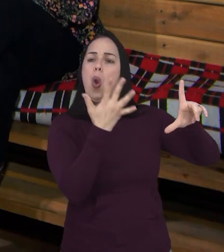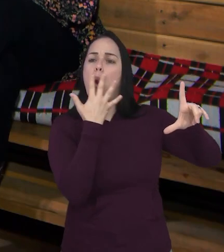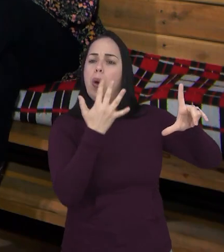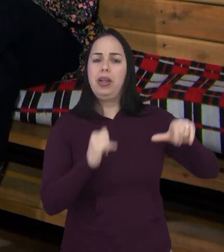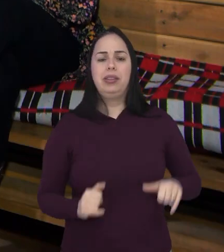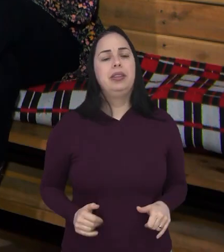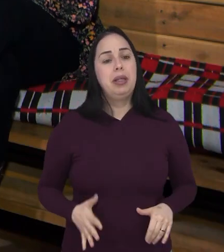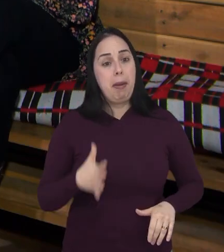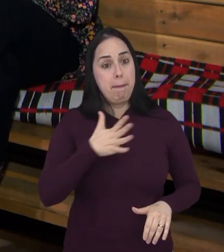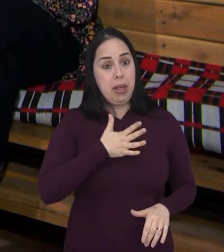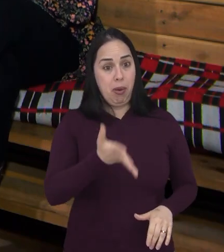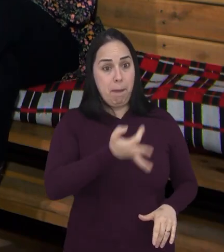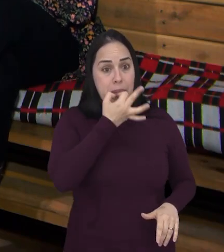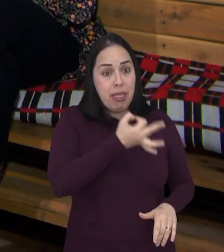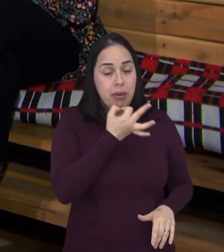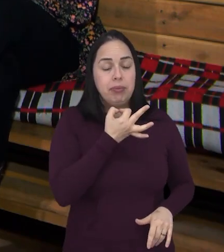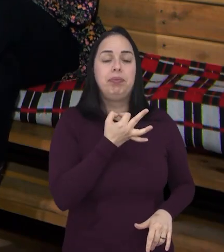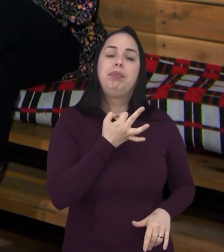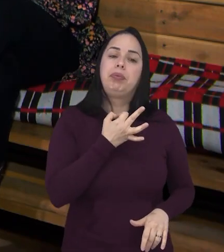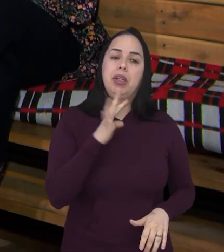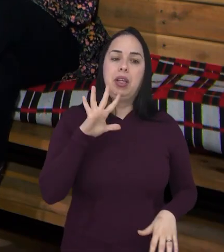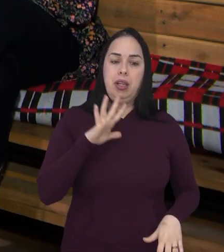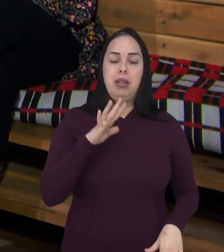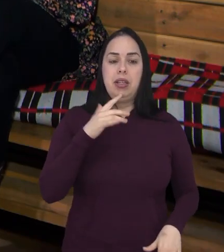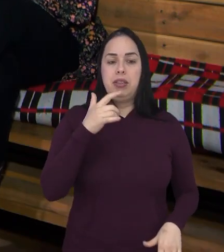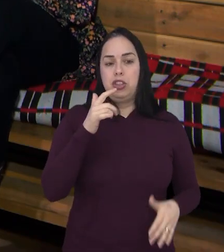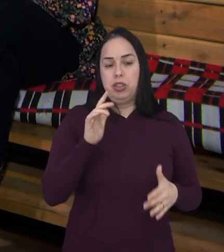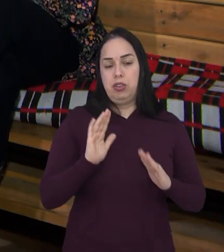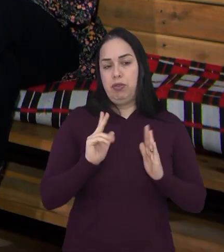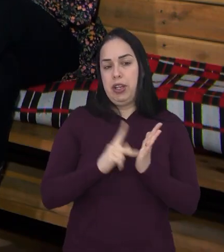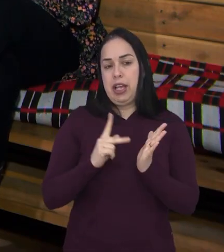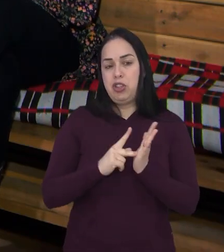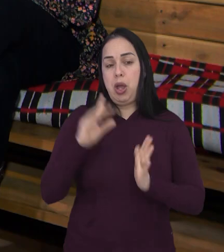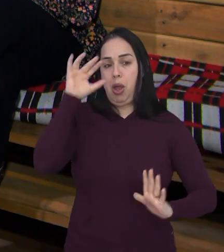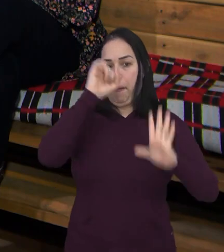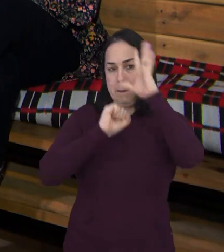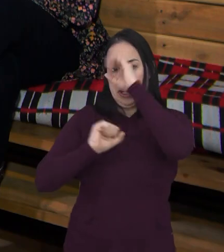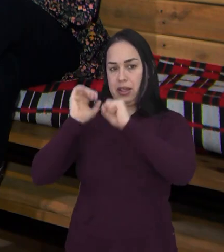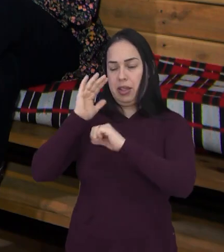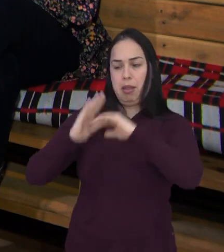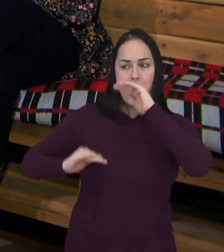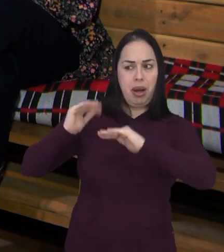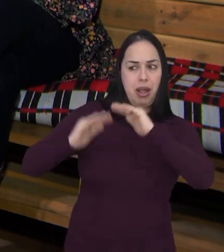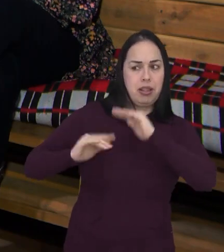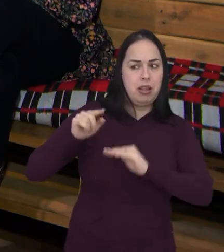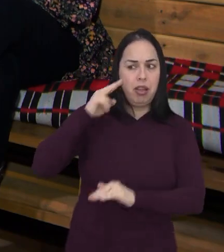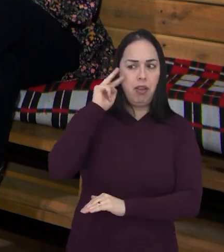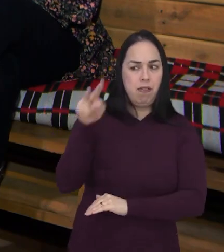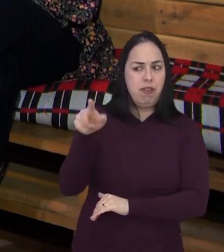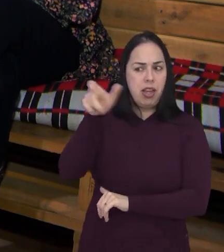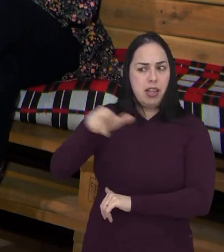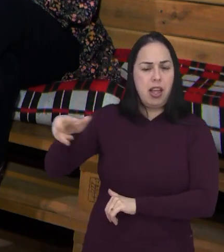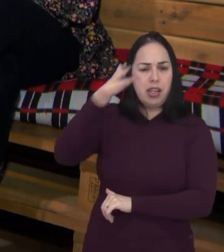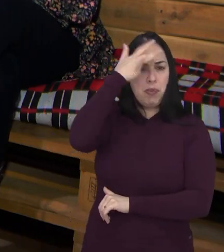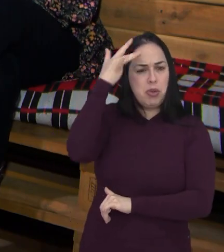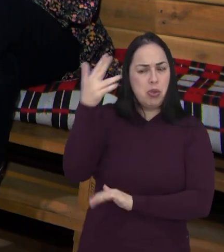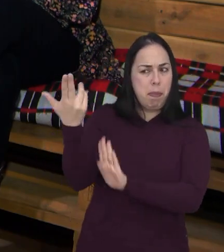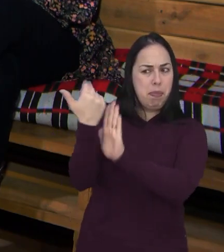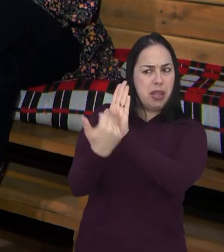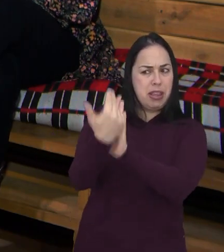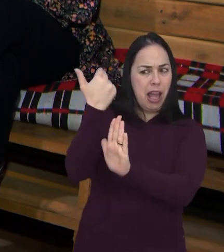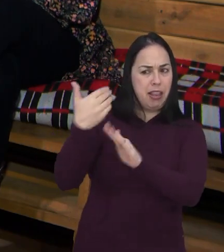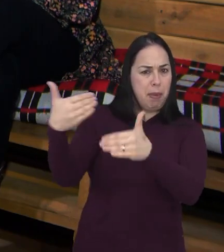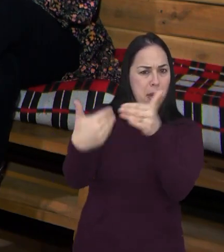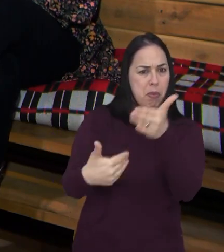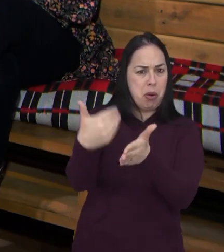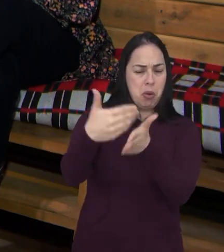para mim, como eu aprendi isso na rua, né, vendo alguém pintar uns desenhos nas